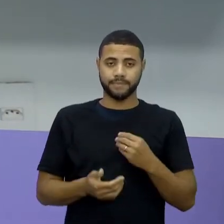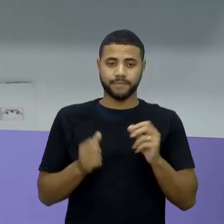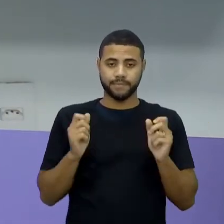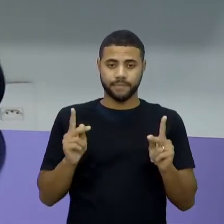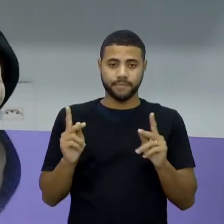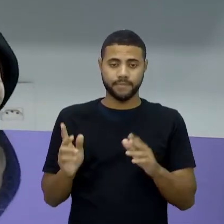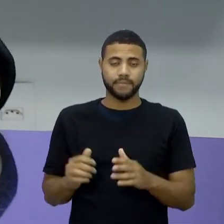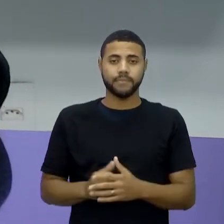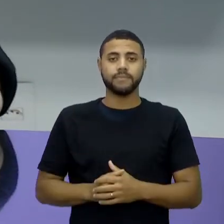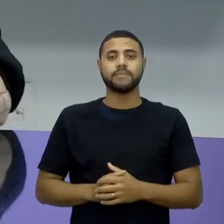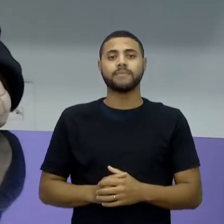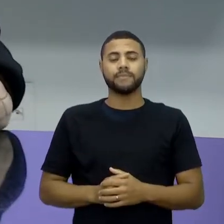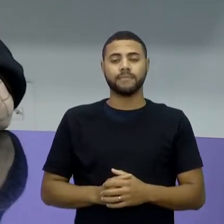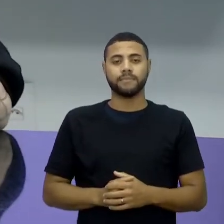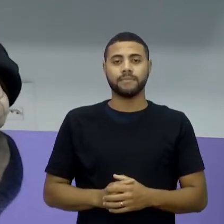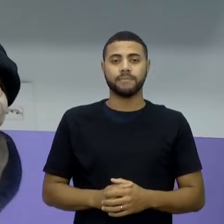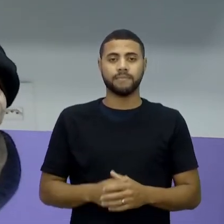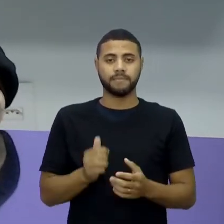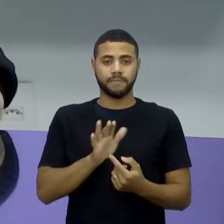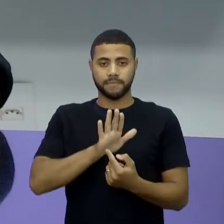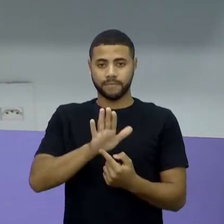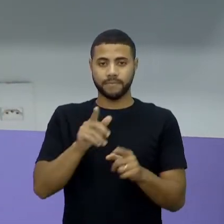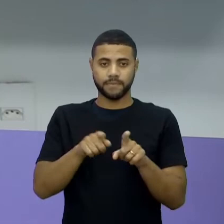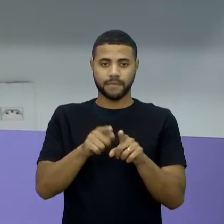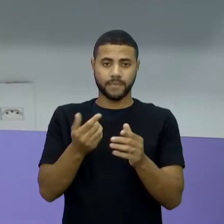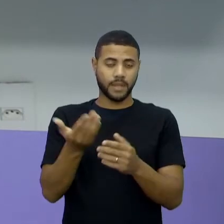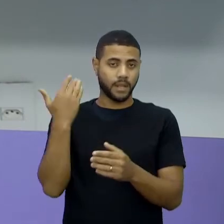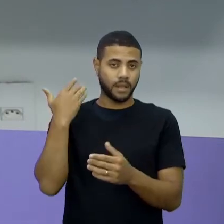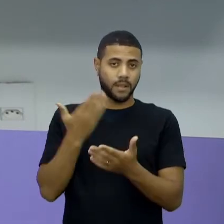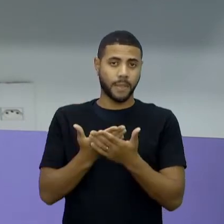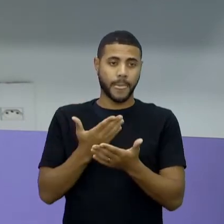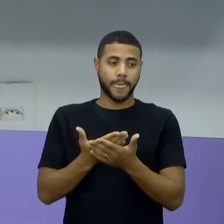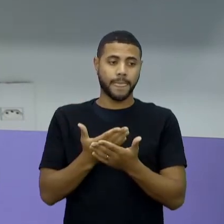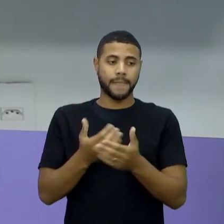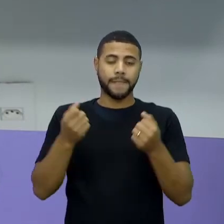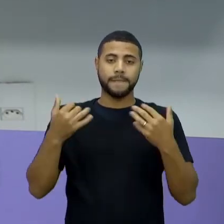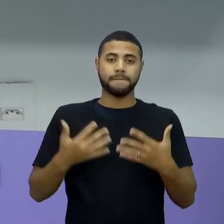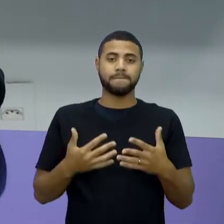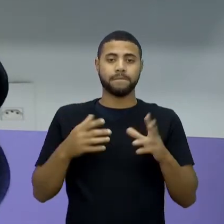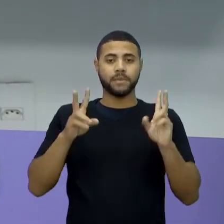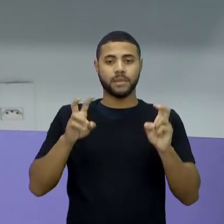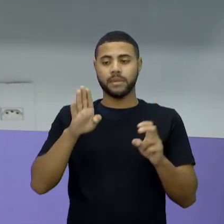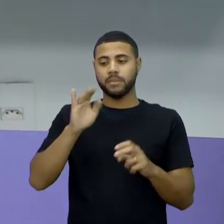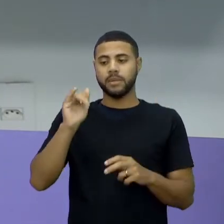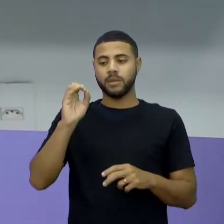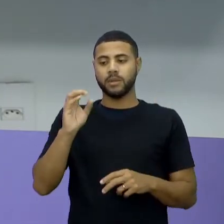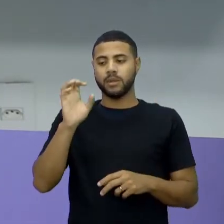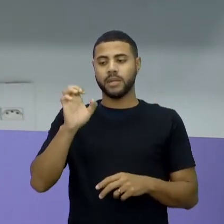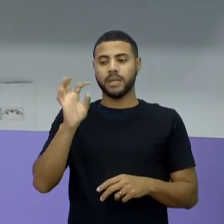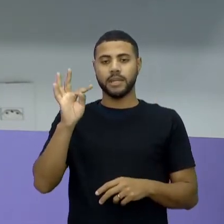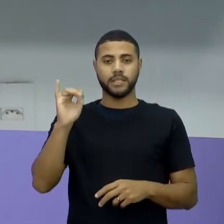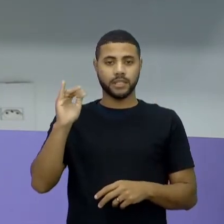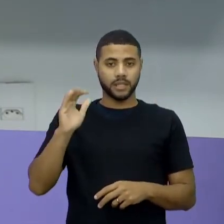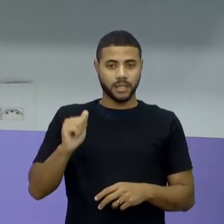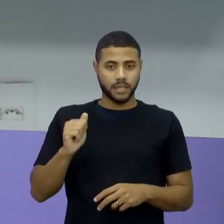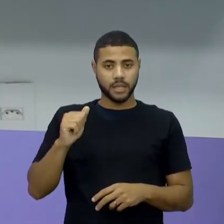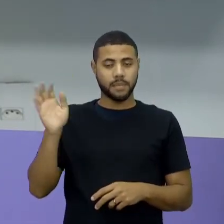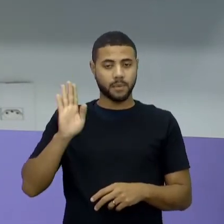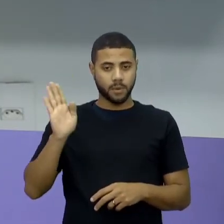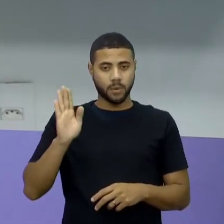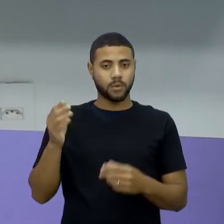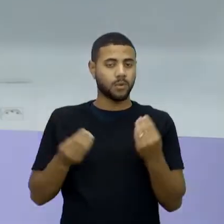certo? A gente tinha visto também na aula anterior que quando a gente fala de bioética, a gente está falando de um campo